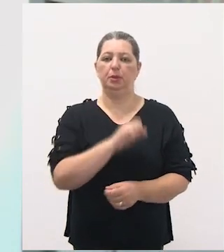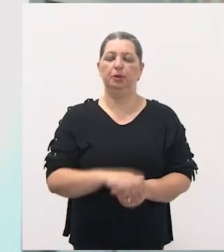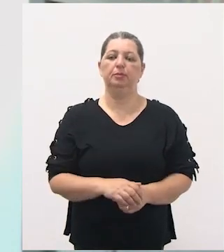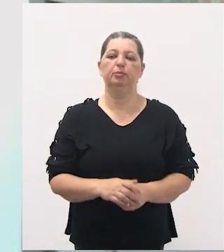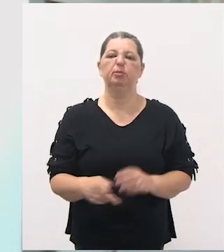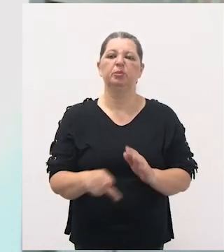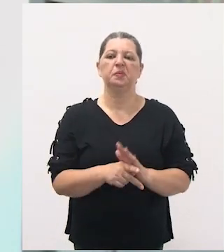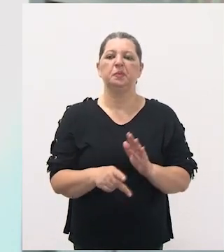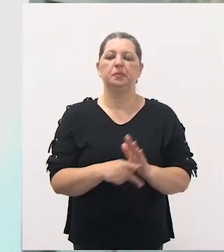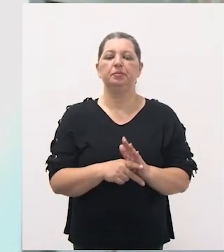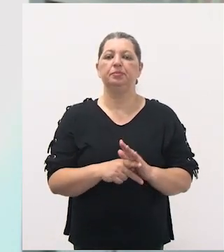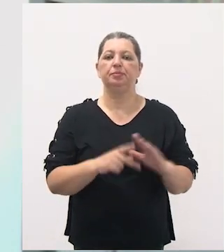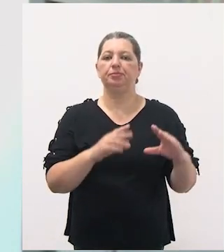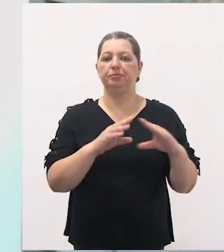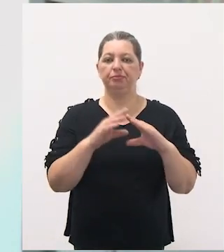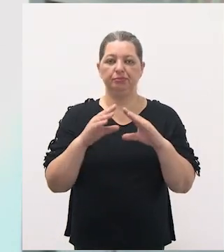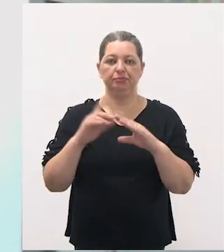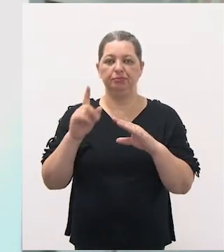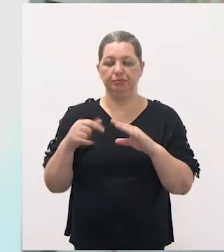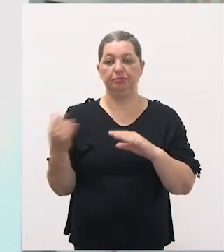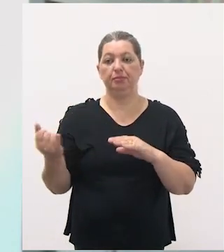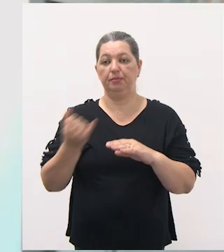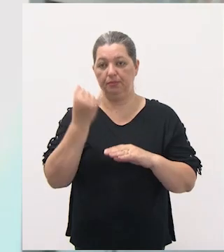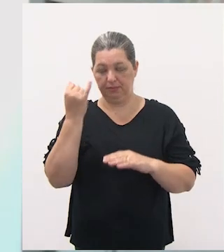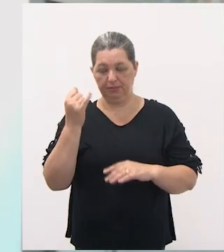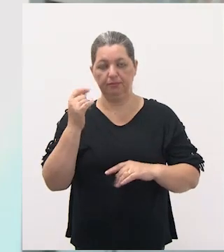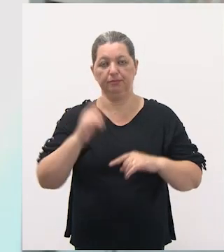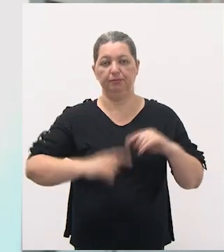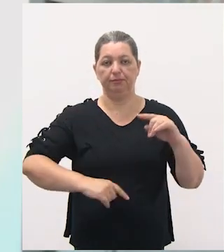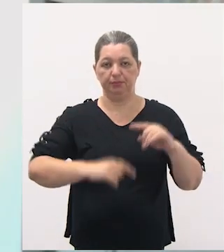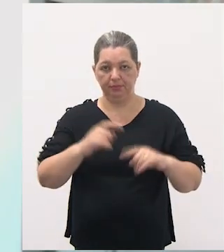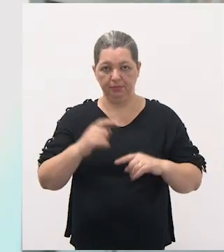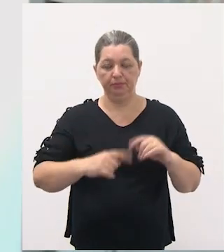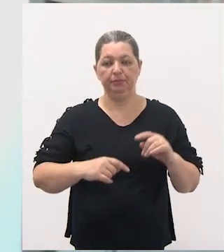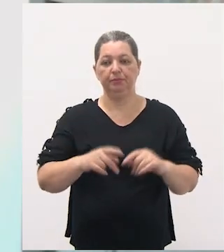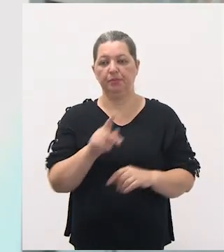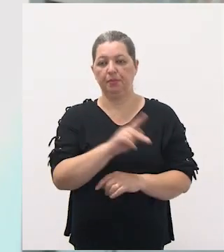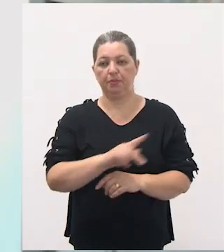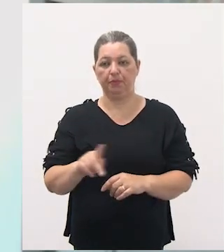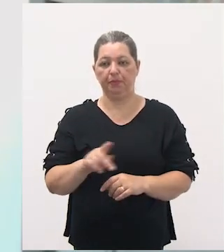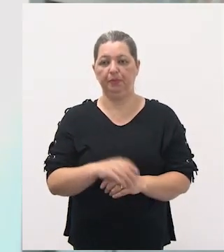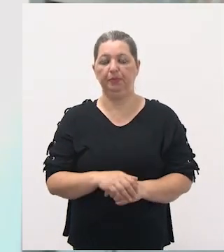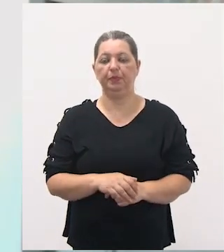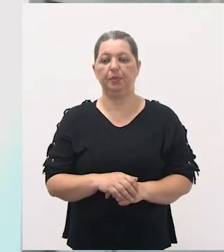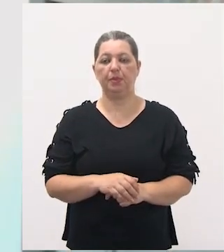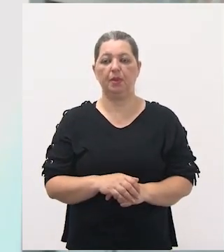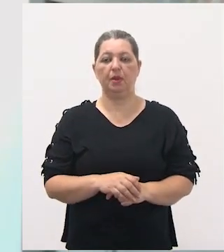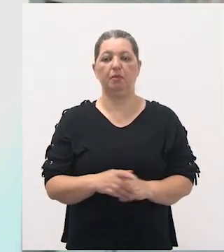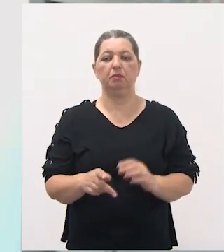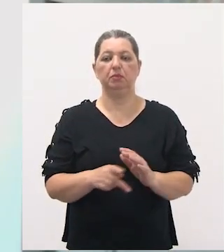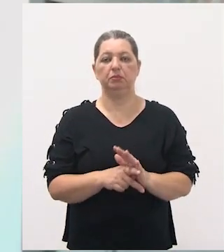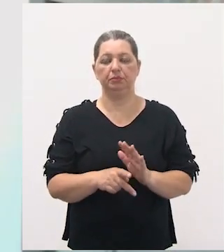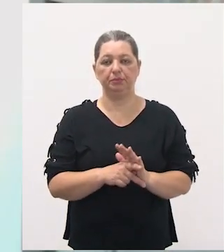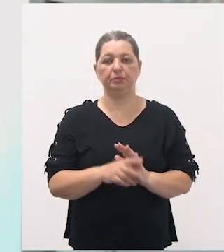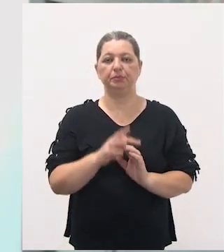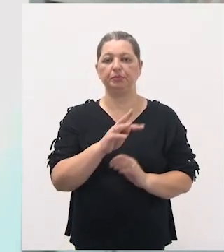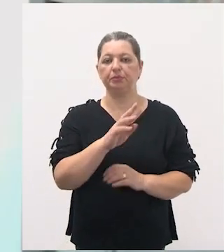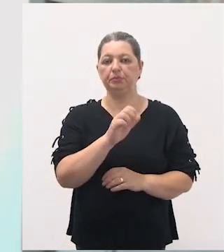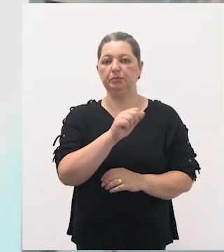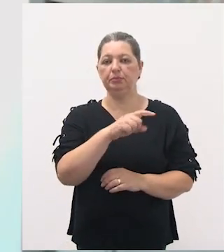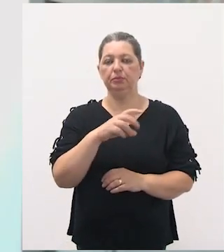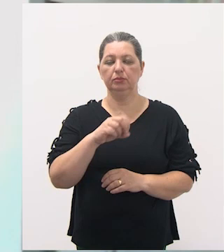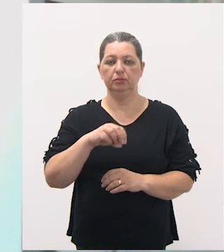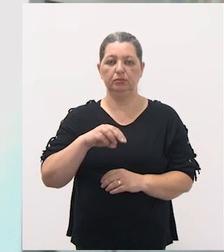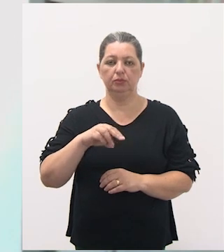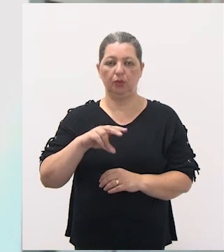gente, ela é um instrumento extremamente importante para o planejamento do professor. A taxonomia, ela está dividida em 6